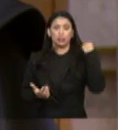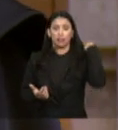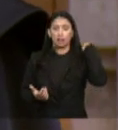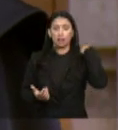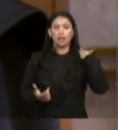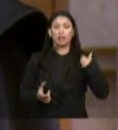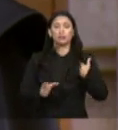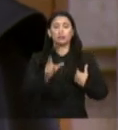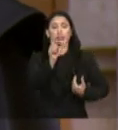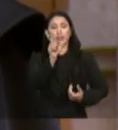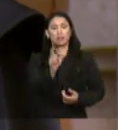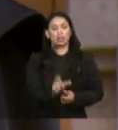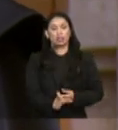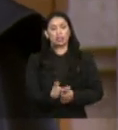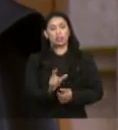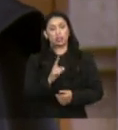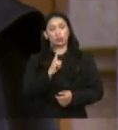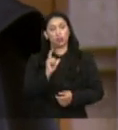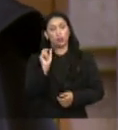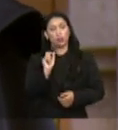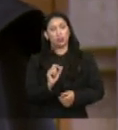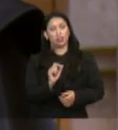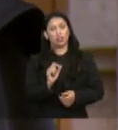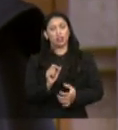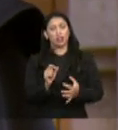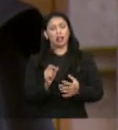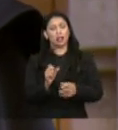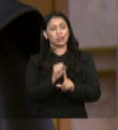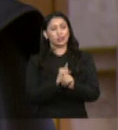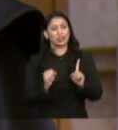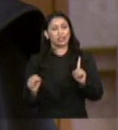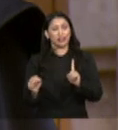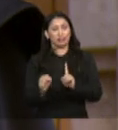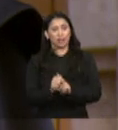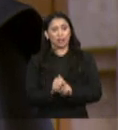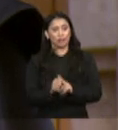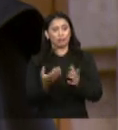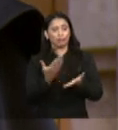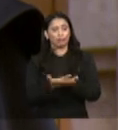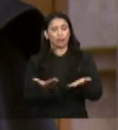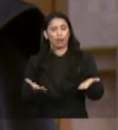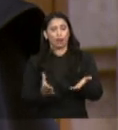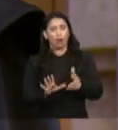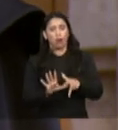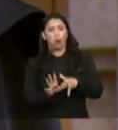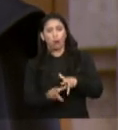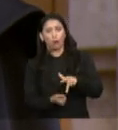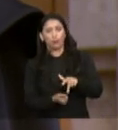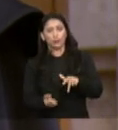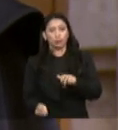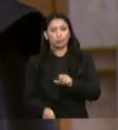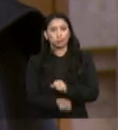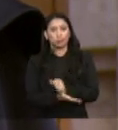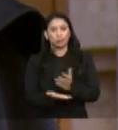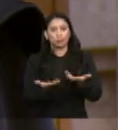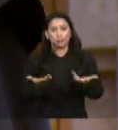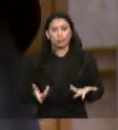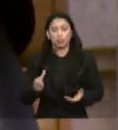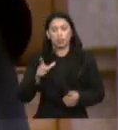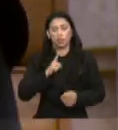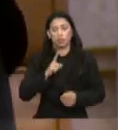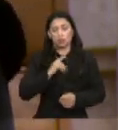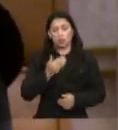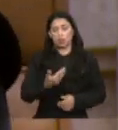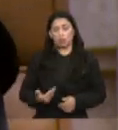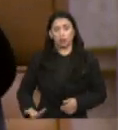fixada asfixiada a sociedade entregue a corrupção o governo do estado não pode haver no papel